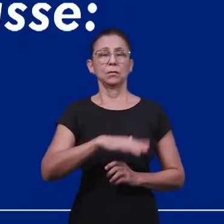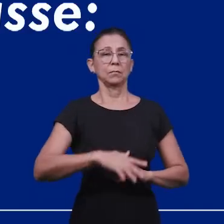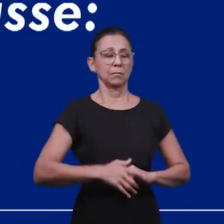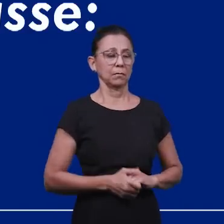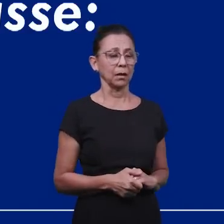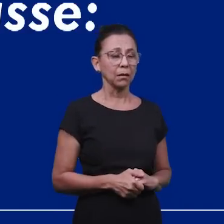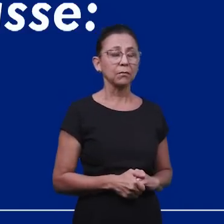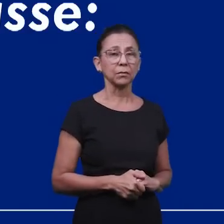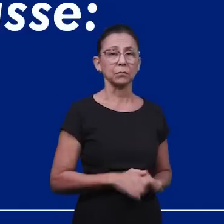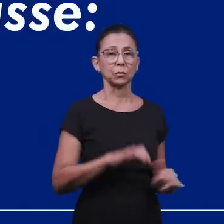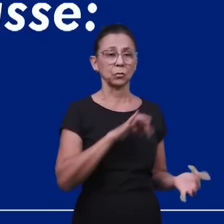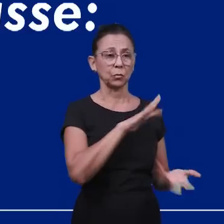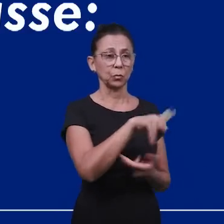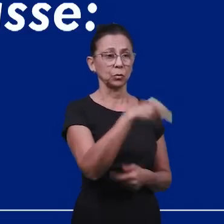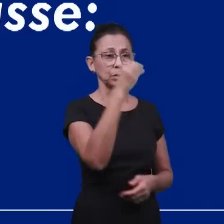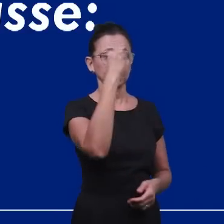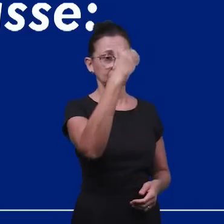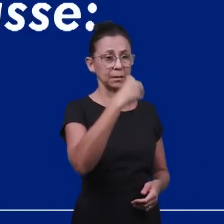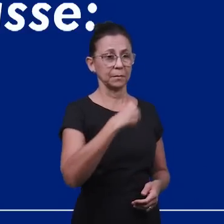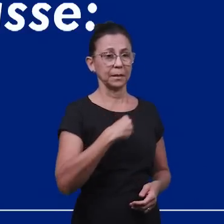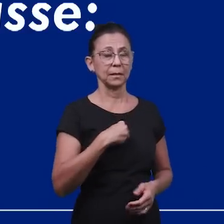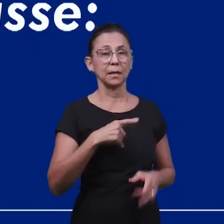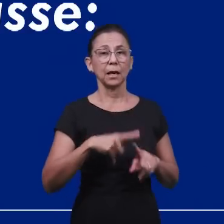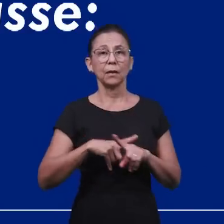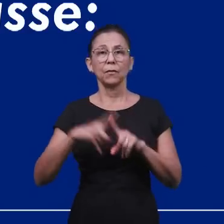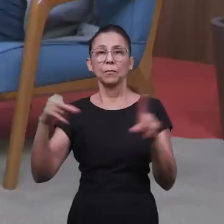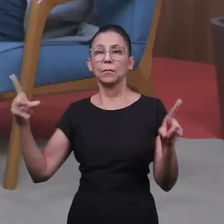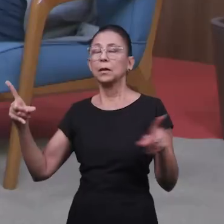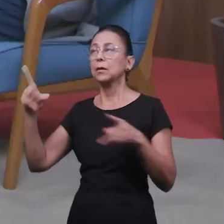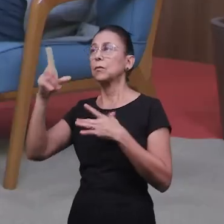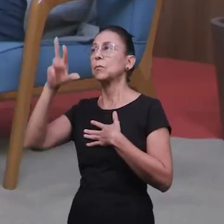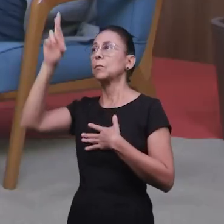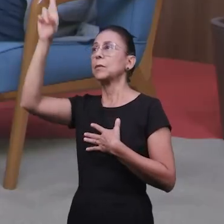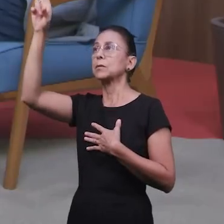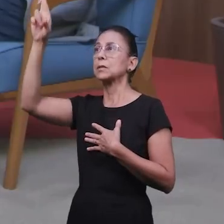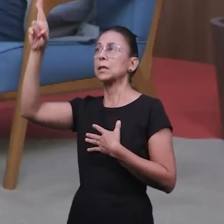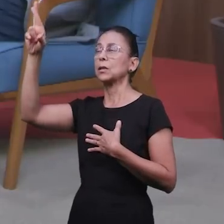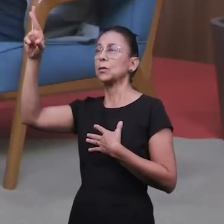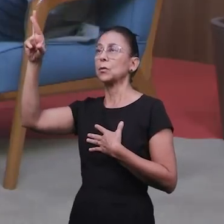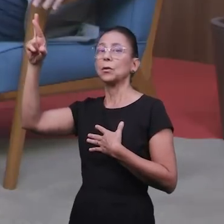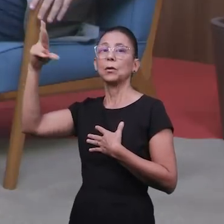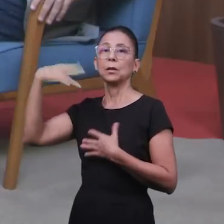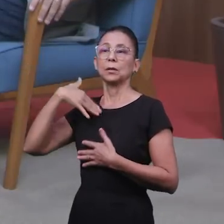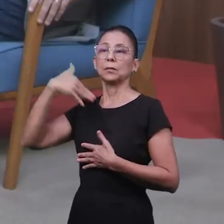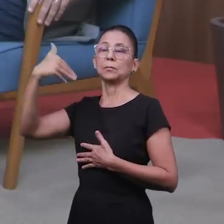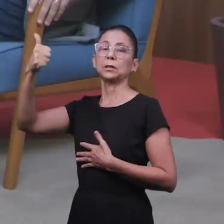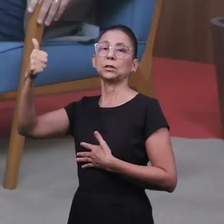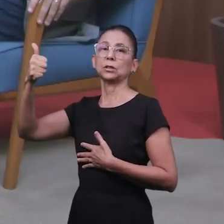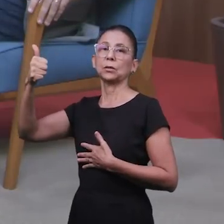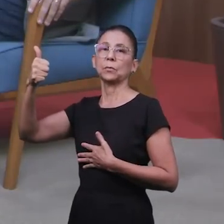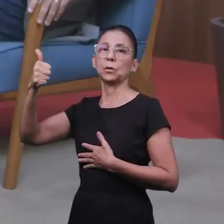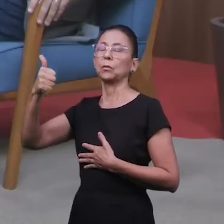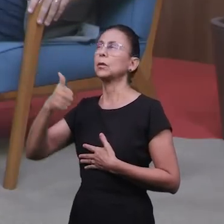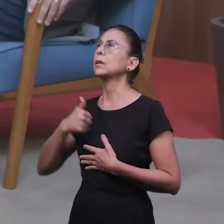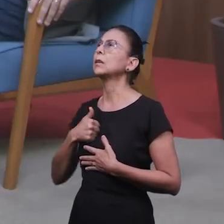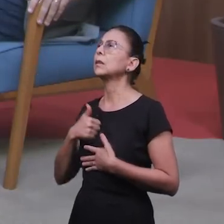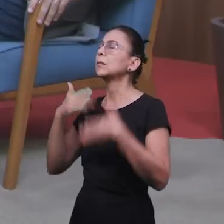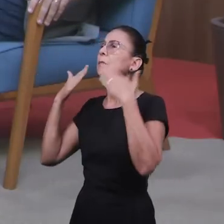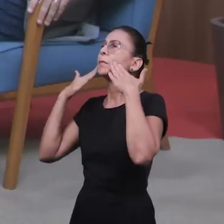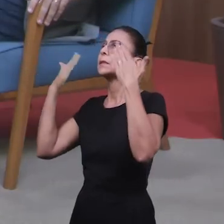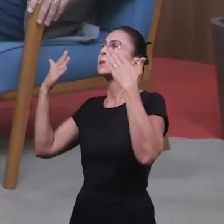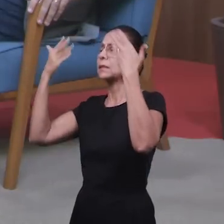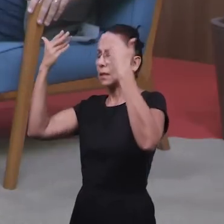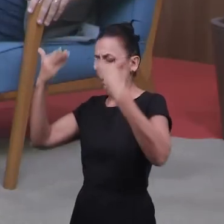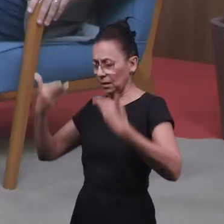aqui. Então é essa ação maravilhosa do Senhor. Esse texto corrobora bastante, né, com essa expressão, né,